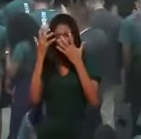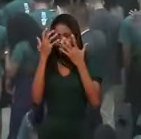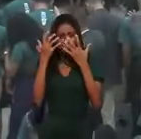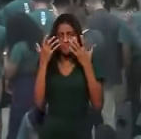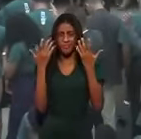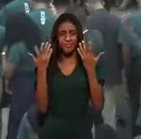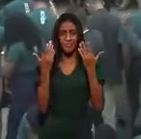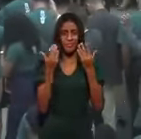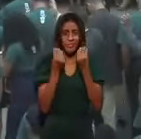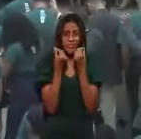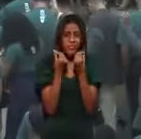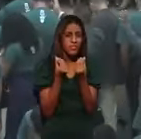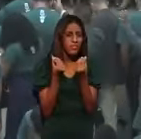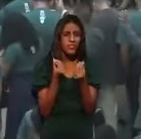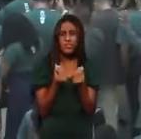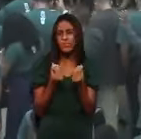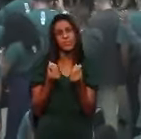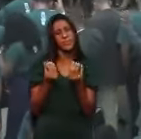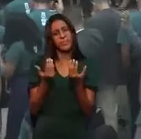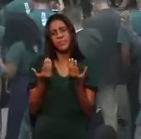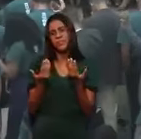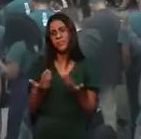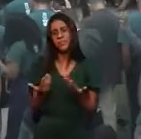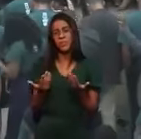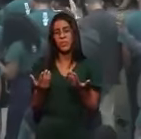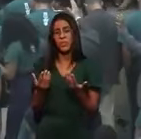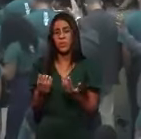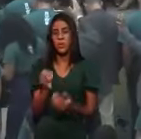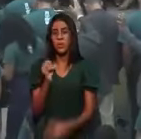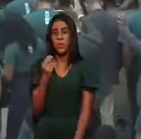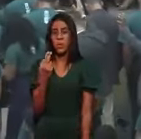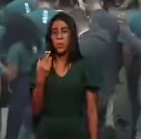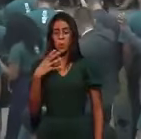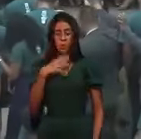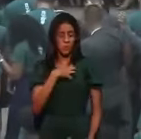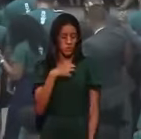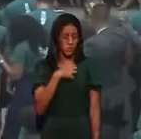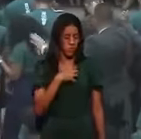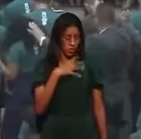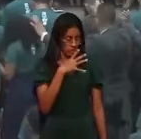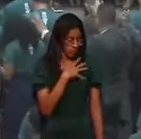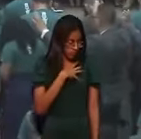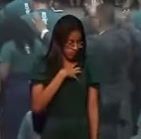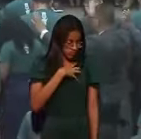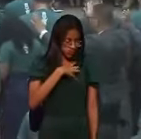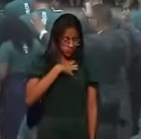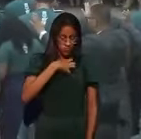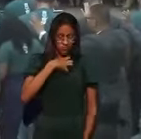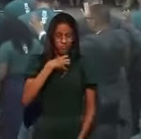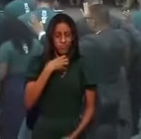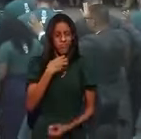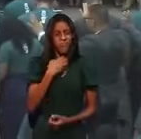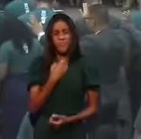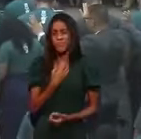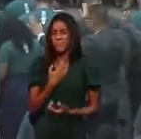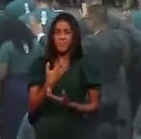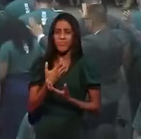abates, ó minha alma, e te